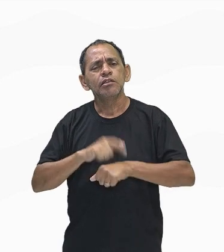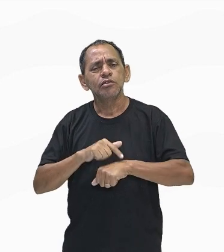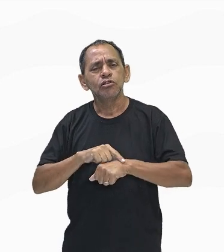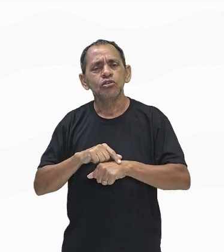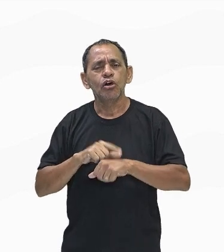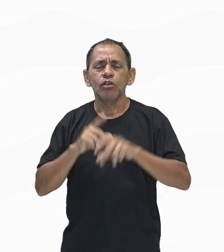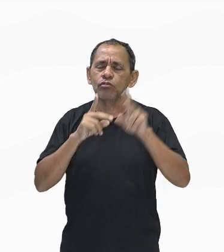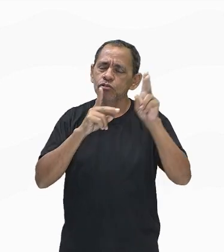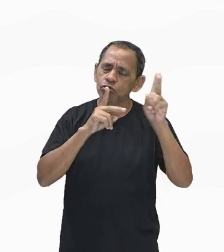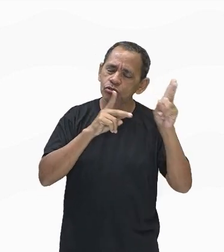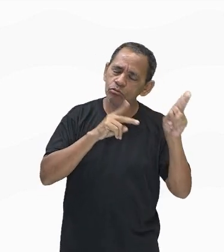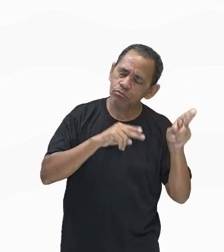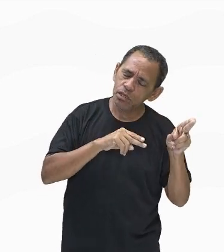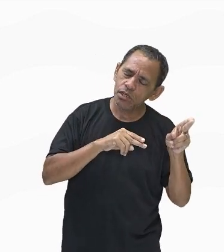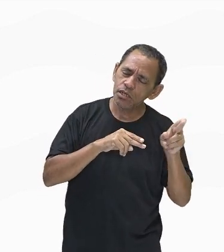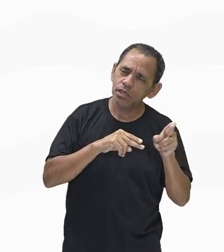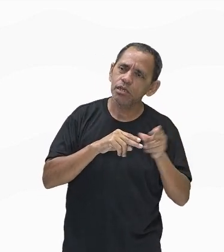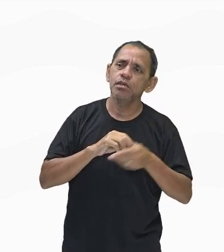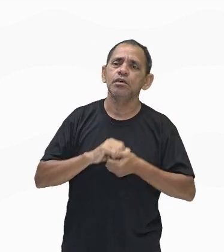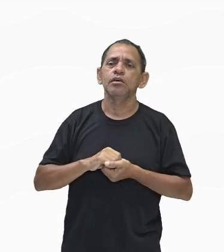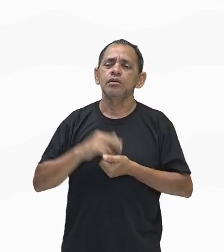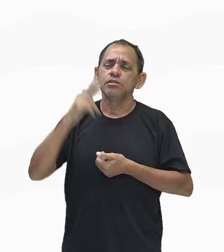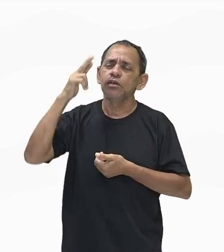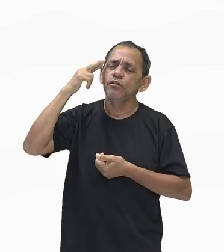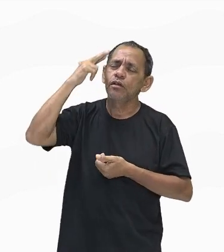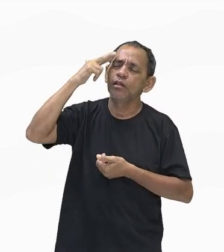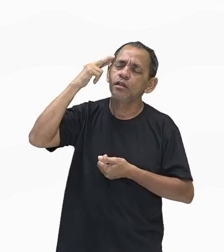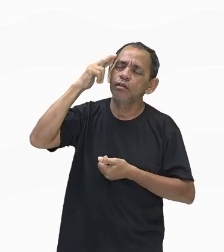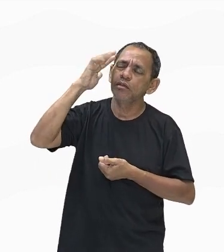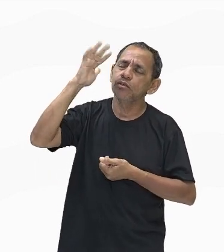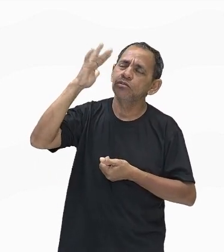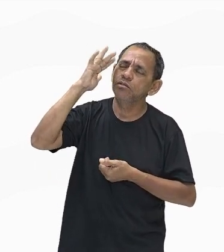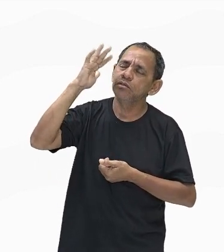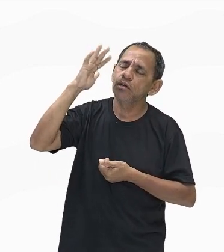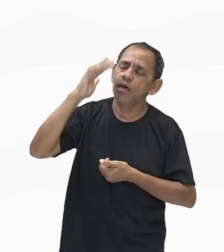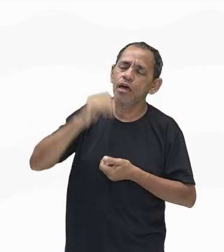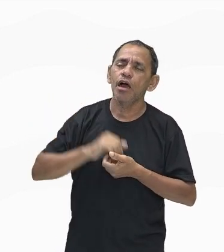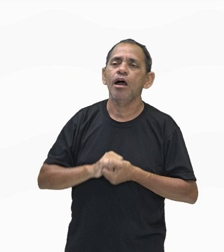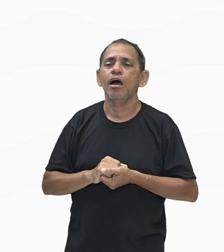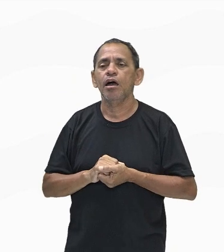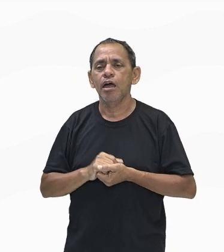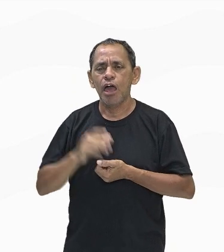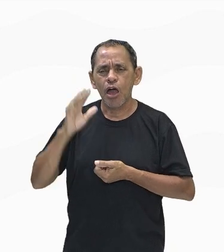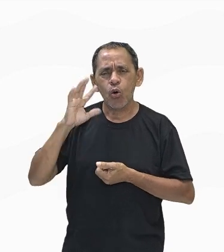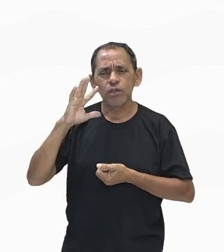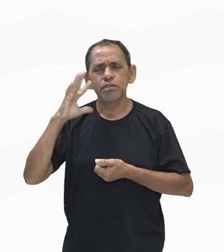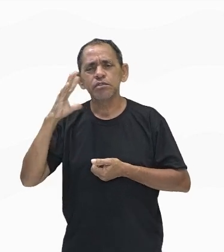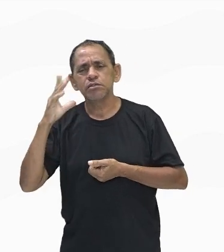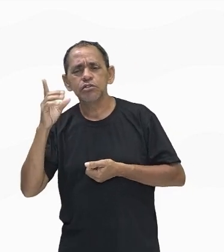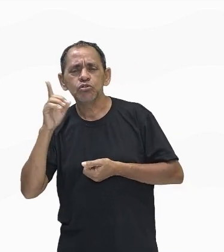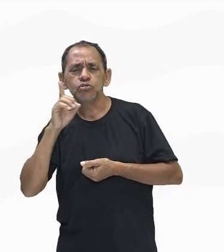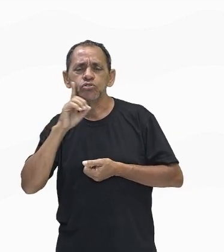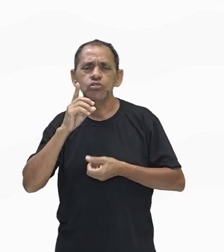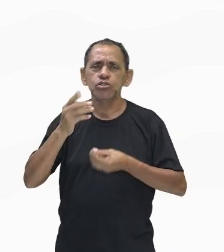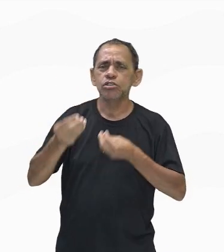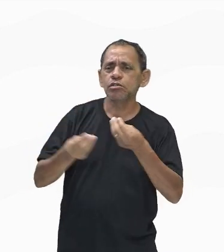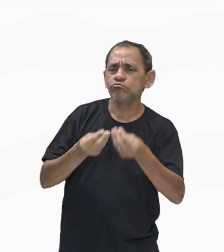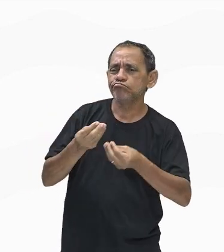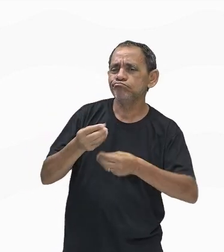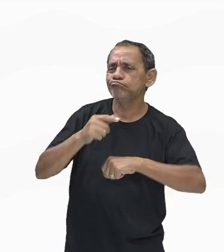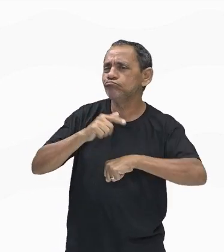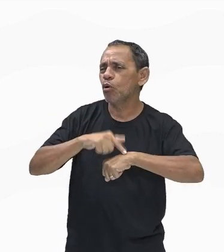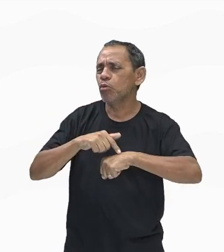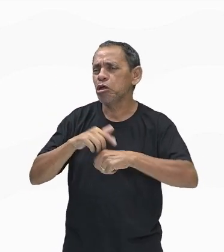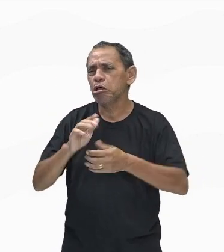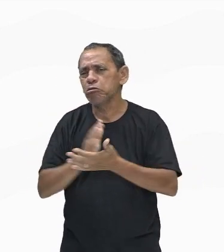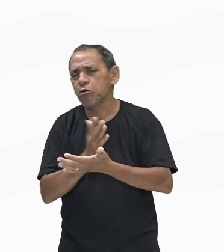né, em que você vai refletir um pouquinho sobre o que aconteceu no dia, e aí com certeza em algum momento você já deve ter